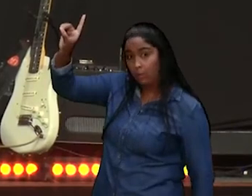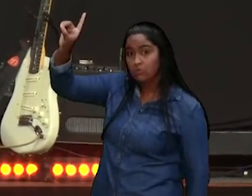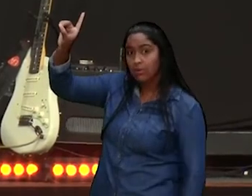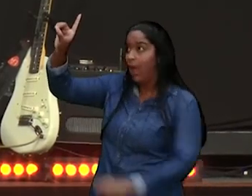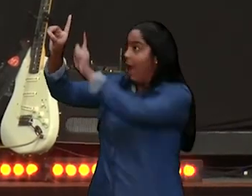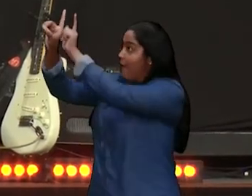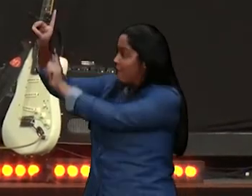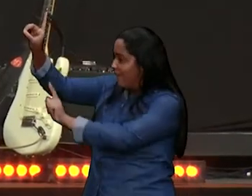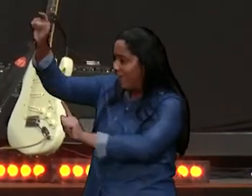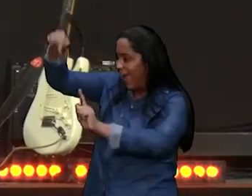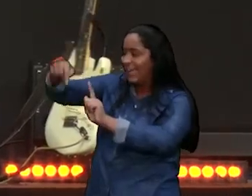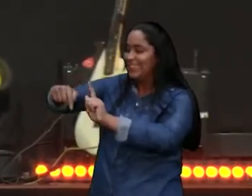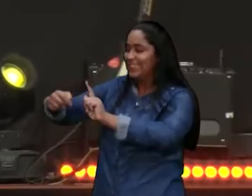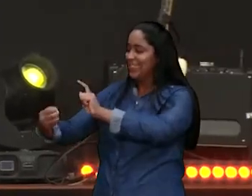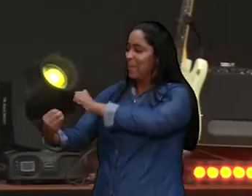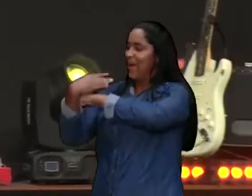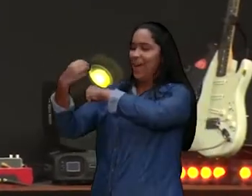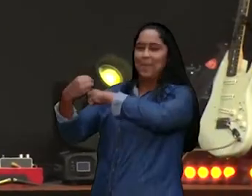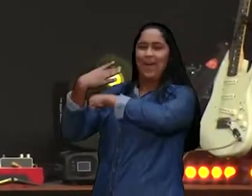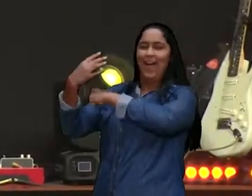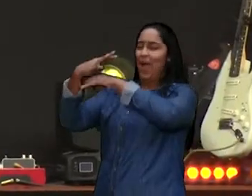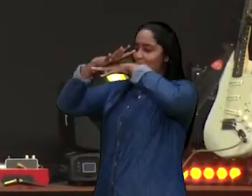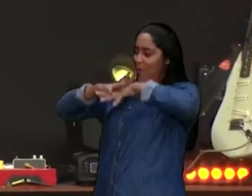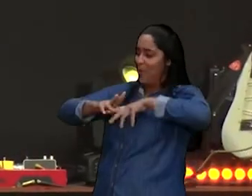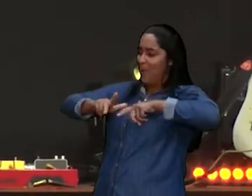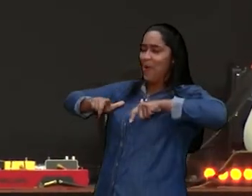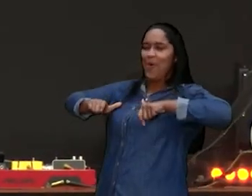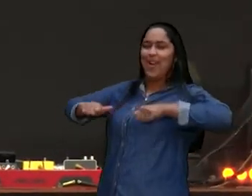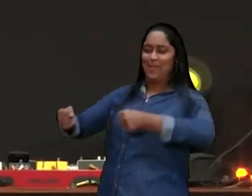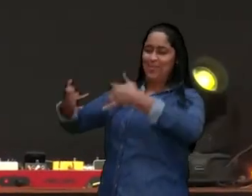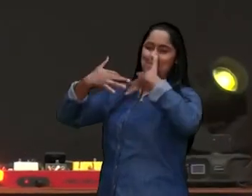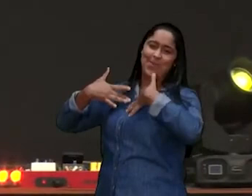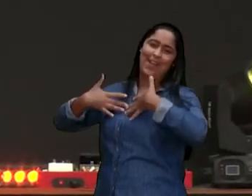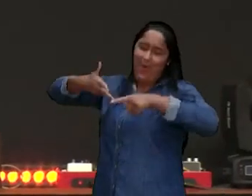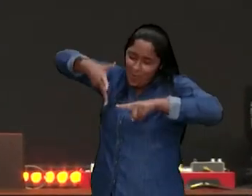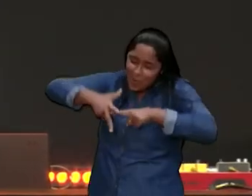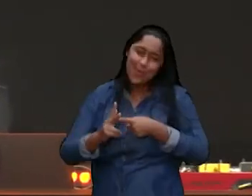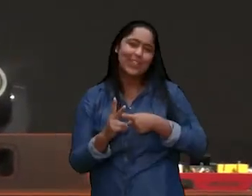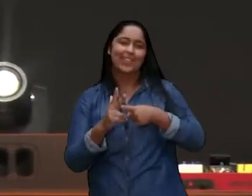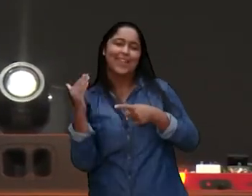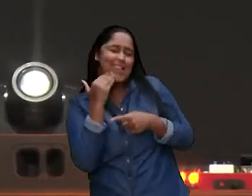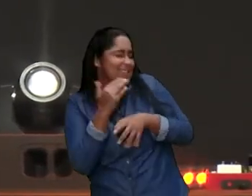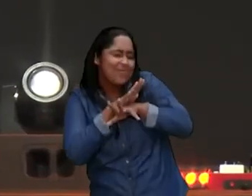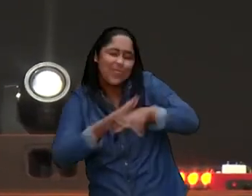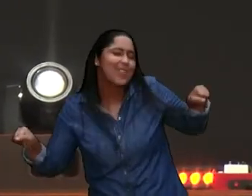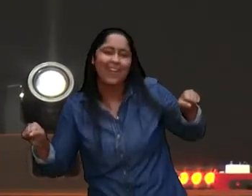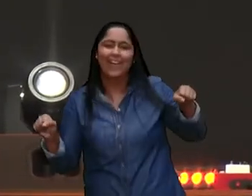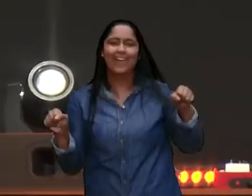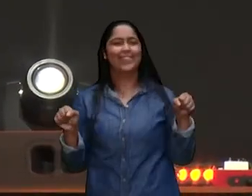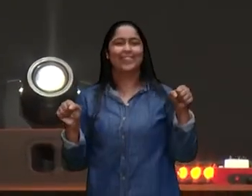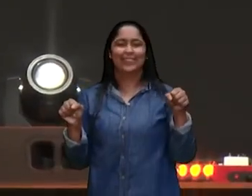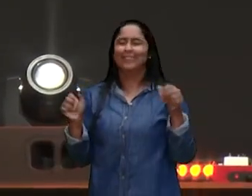oi para mim direitar e ela deu louvor a Deus Deus muito obrigado